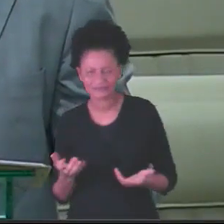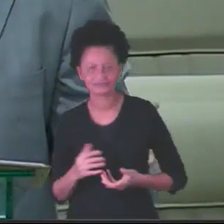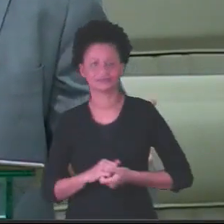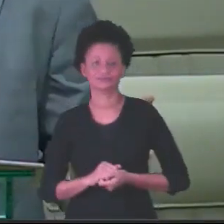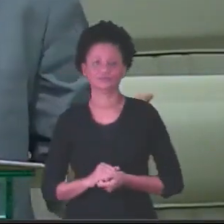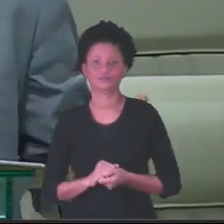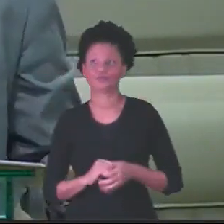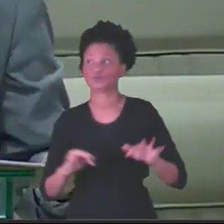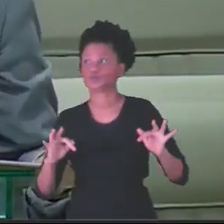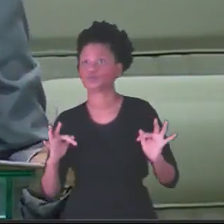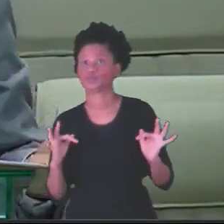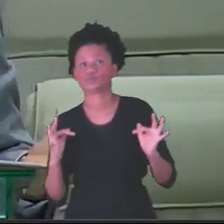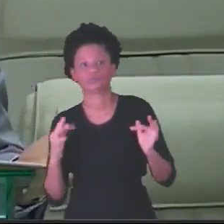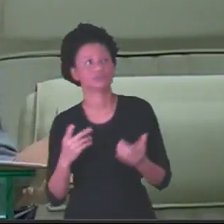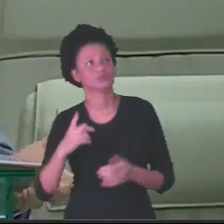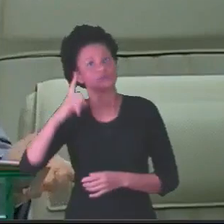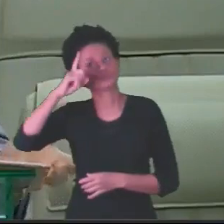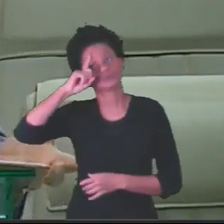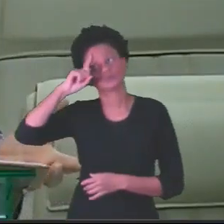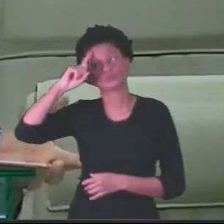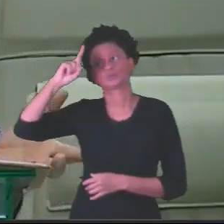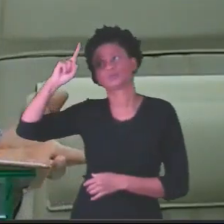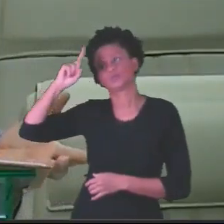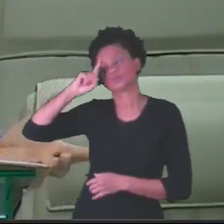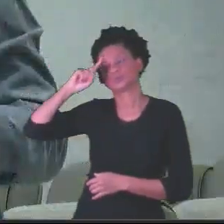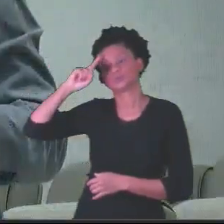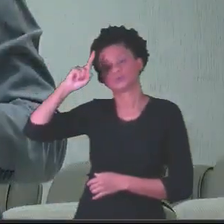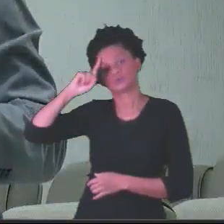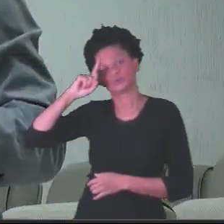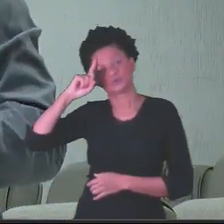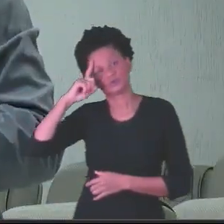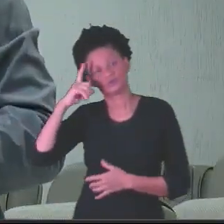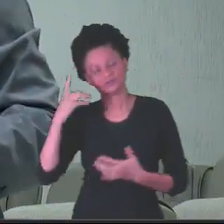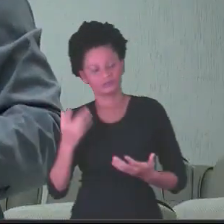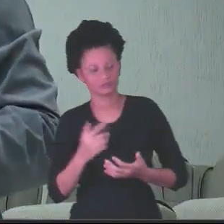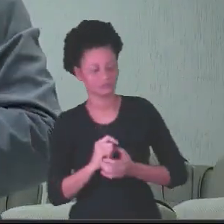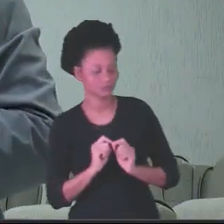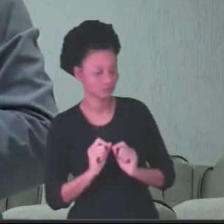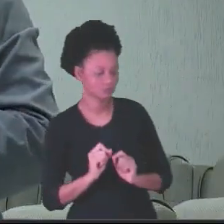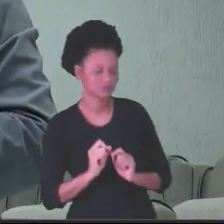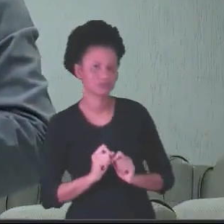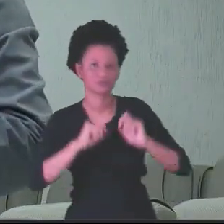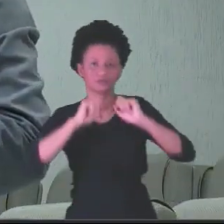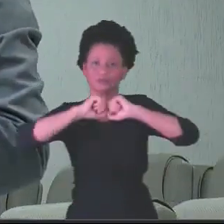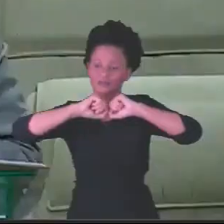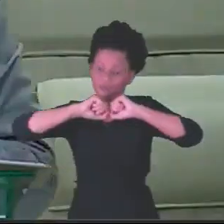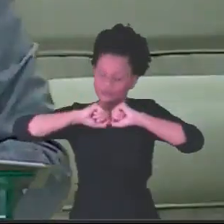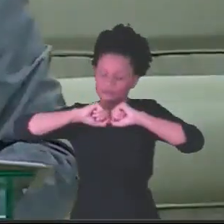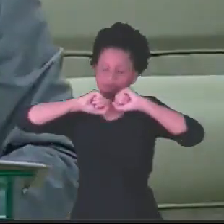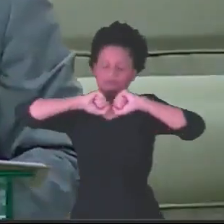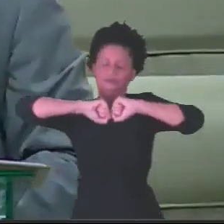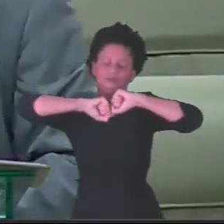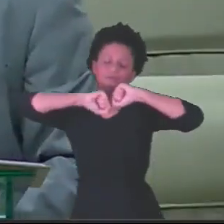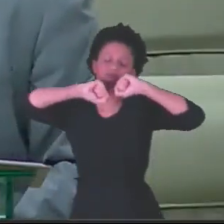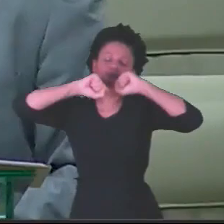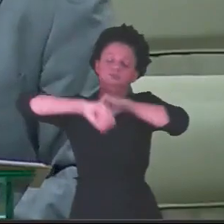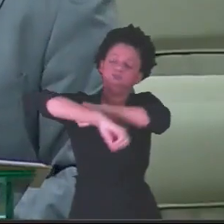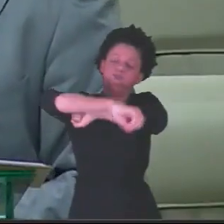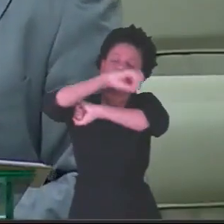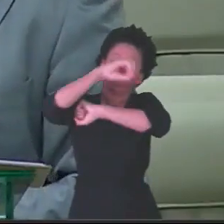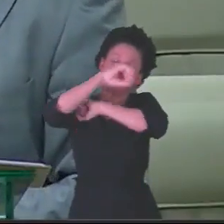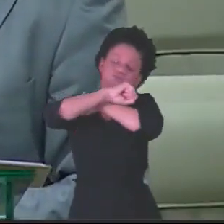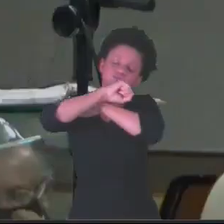e em que todos os dias e nós vamos acordamos oi e a